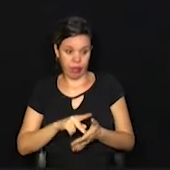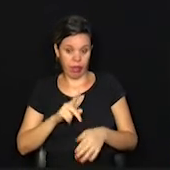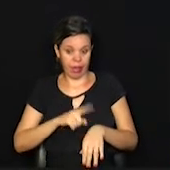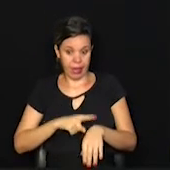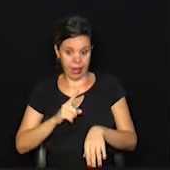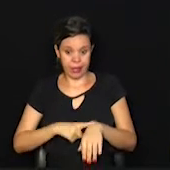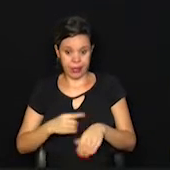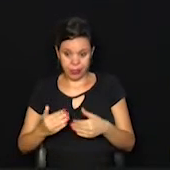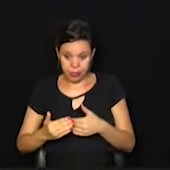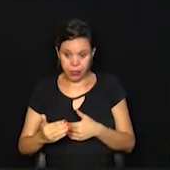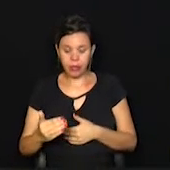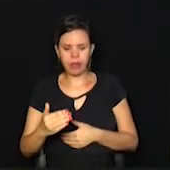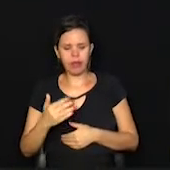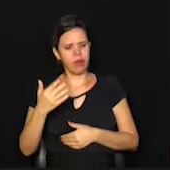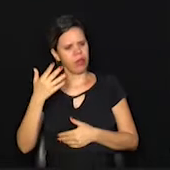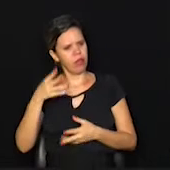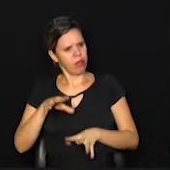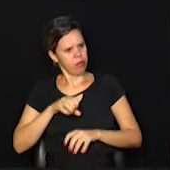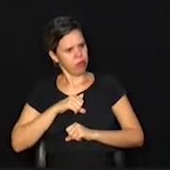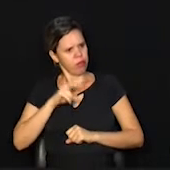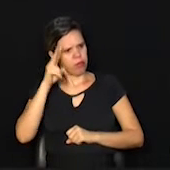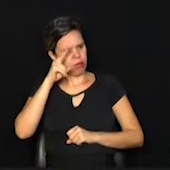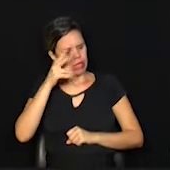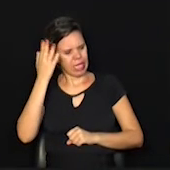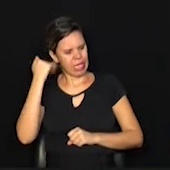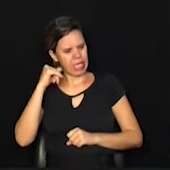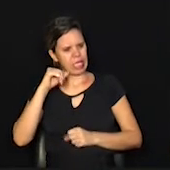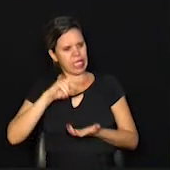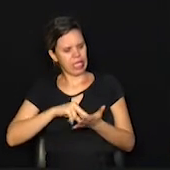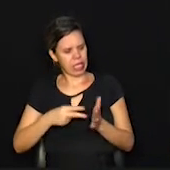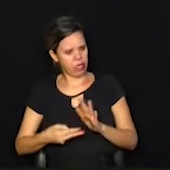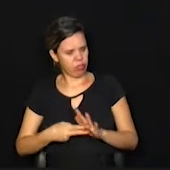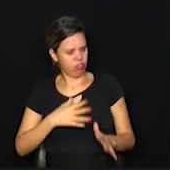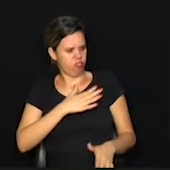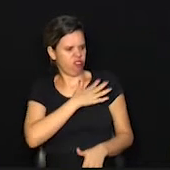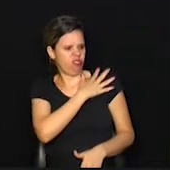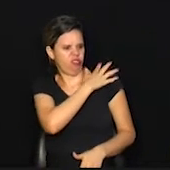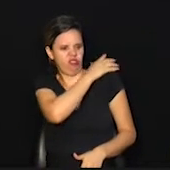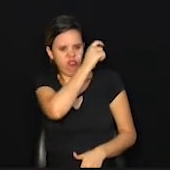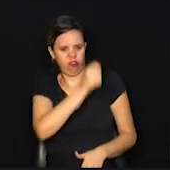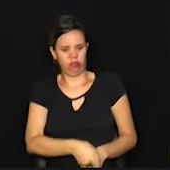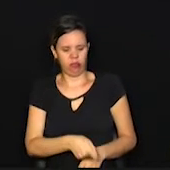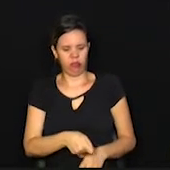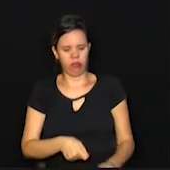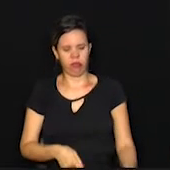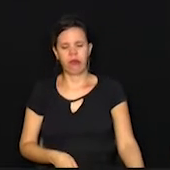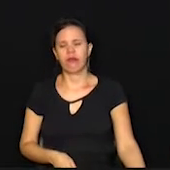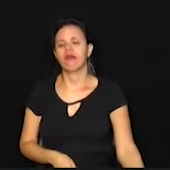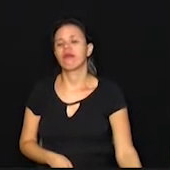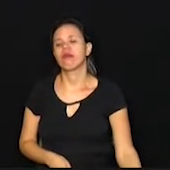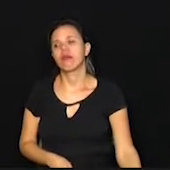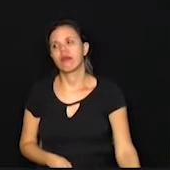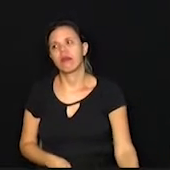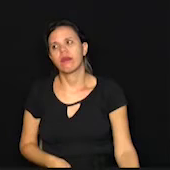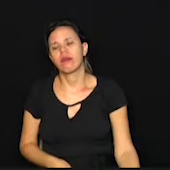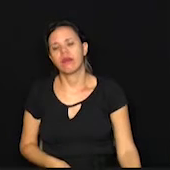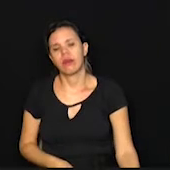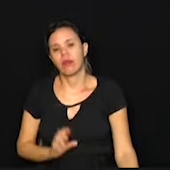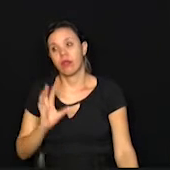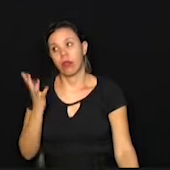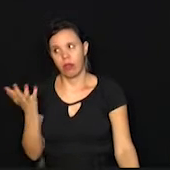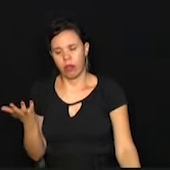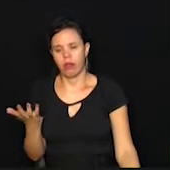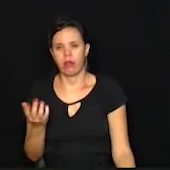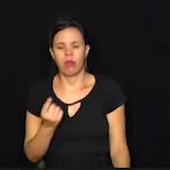momento né a partir daí que a ditadura se torna algo compreensível para mim plenamente né até então tinham